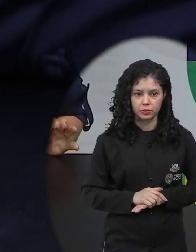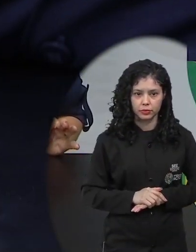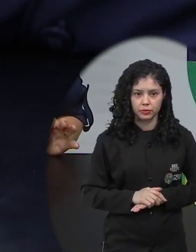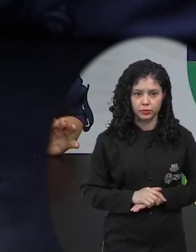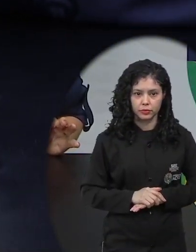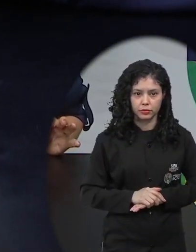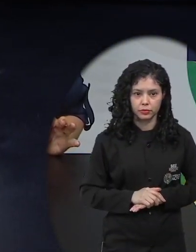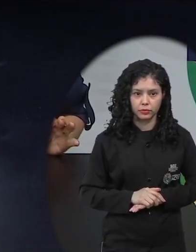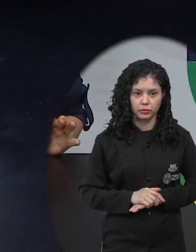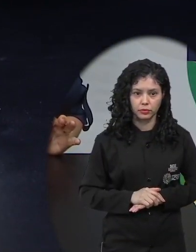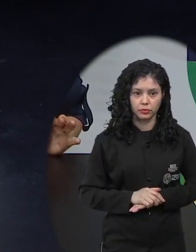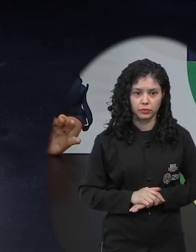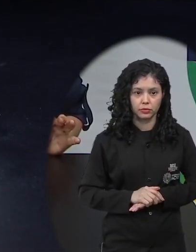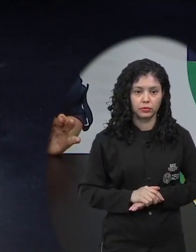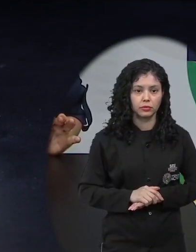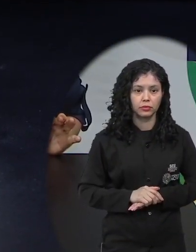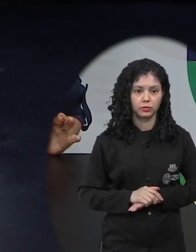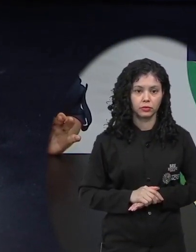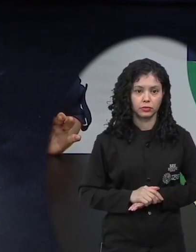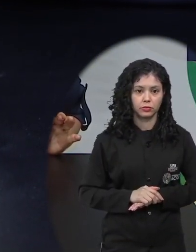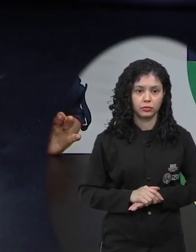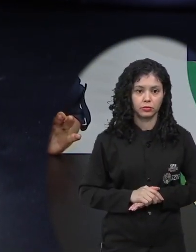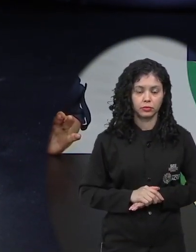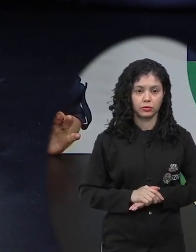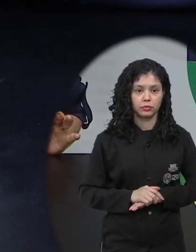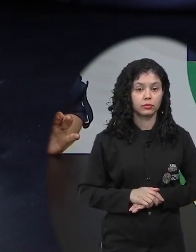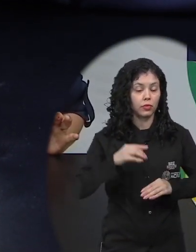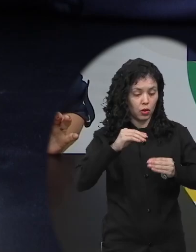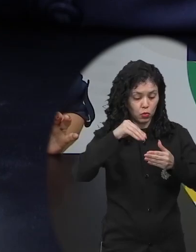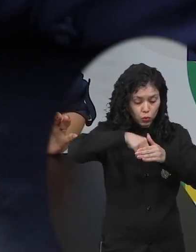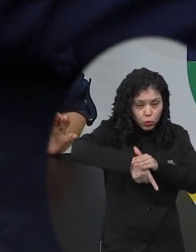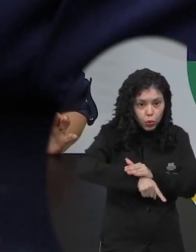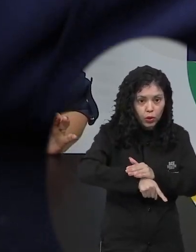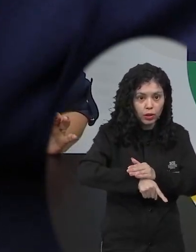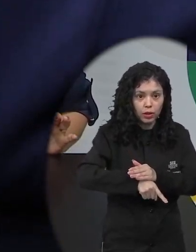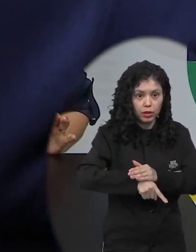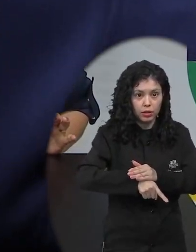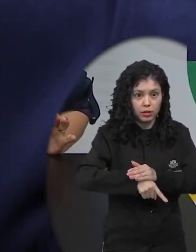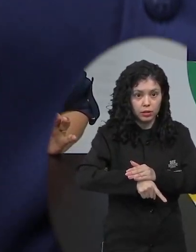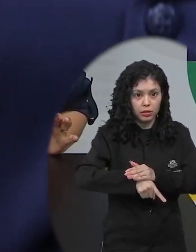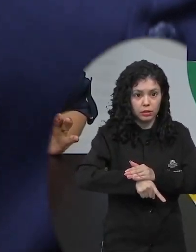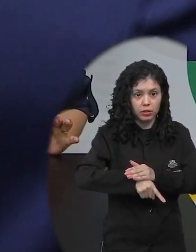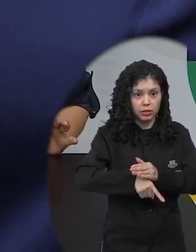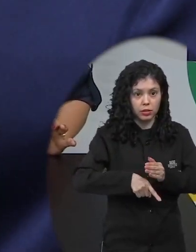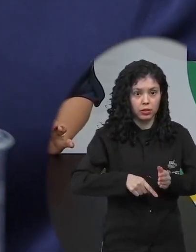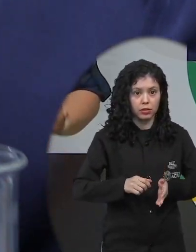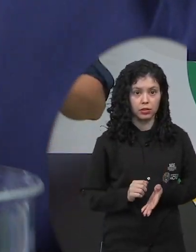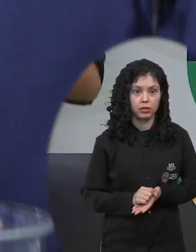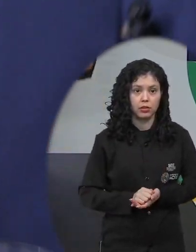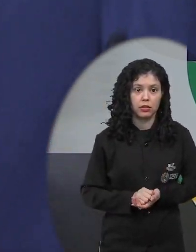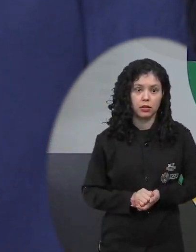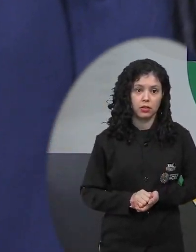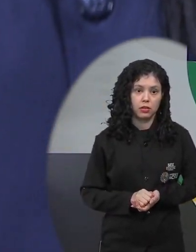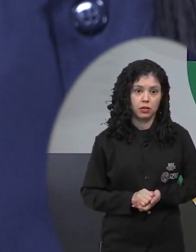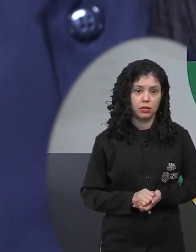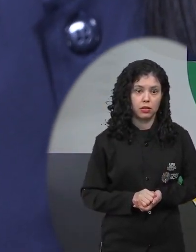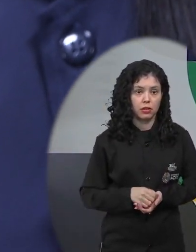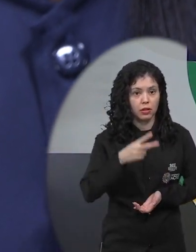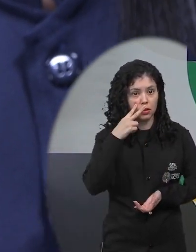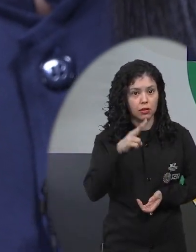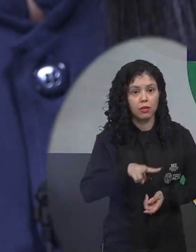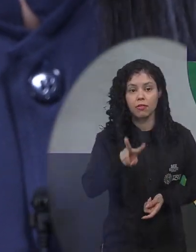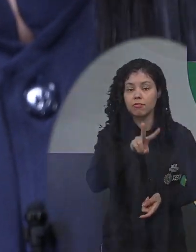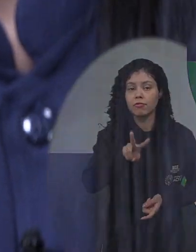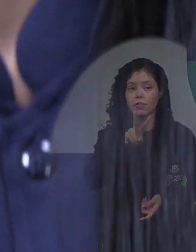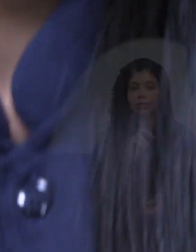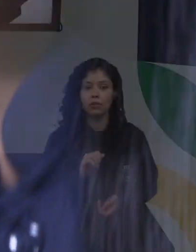lá. Então, a gente submergiu aqui e quando a gente retira, como vocês